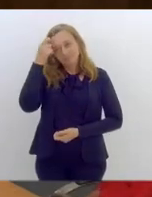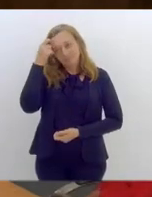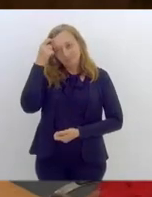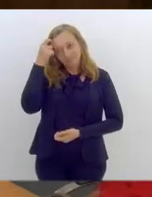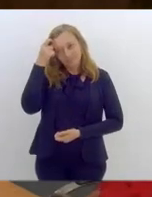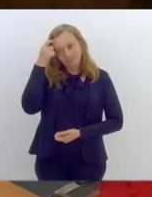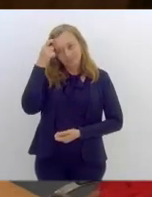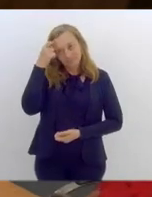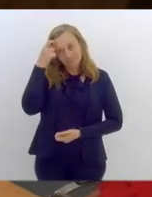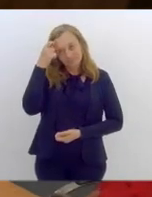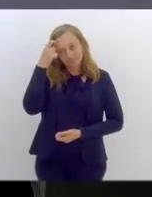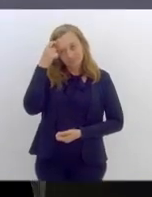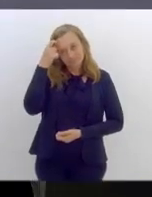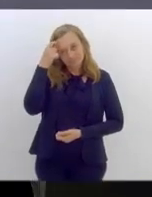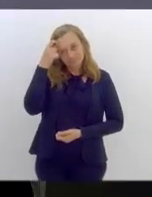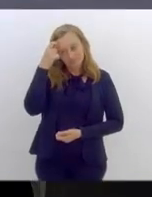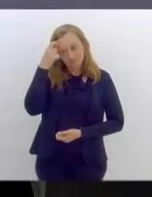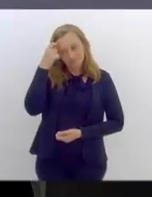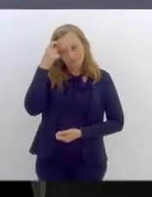Tá bom, não.